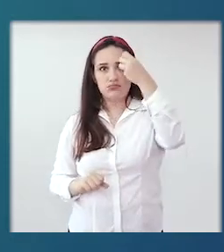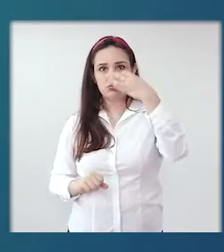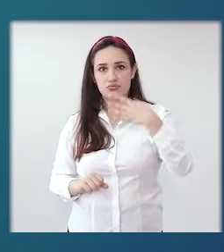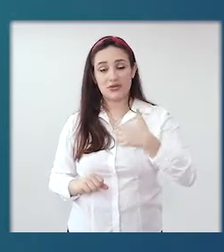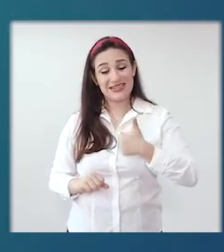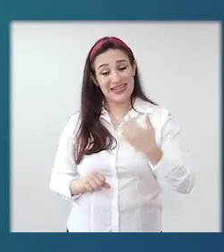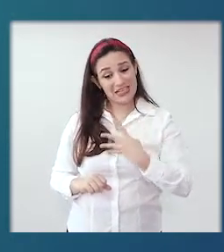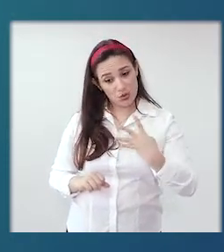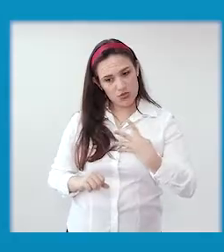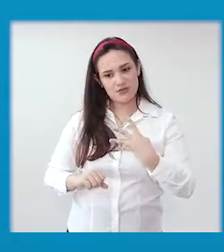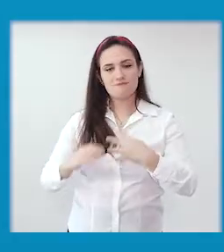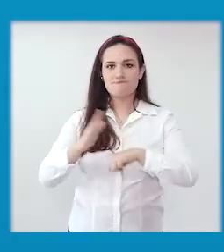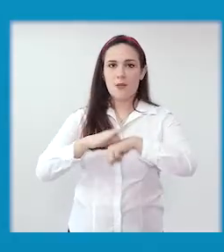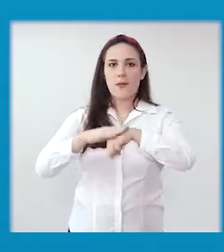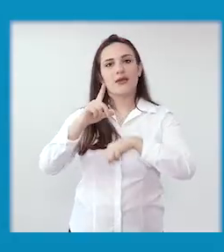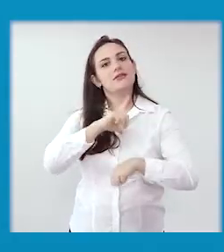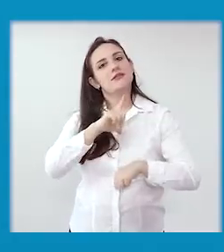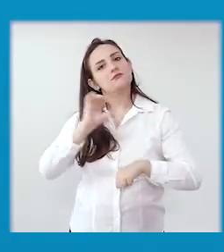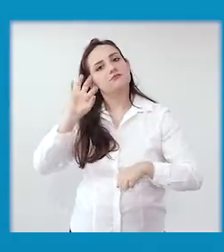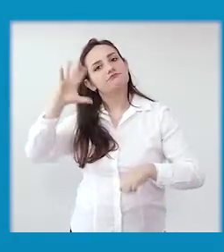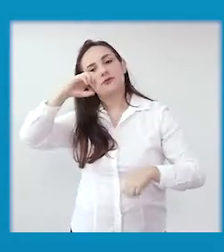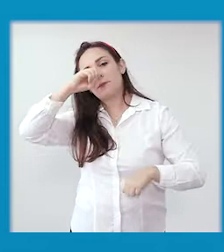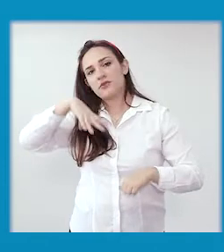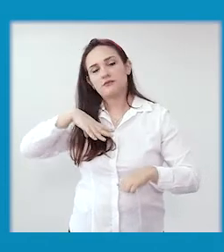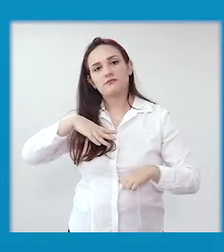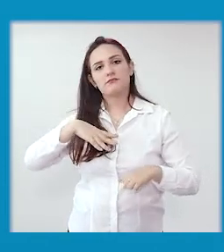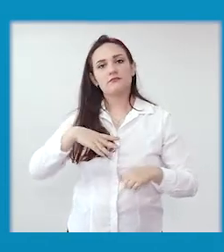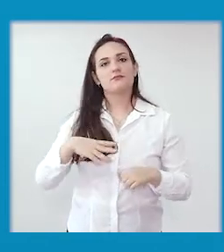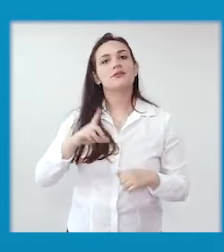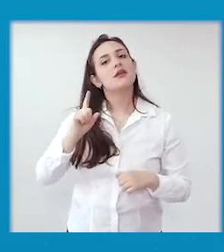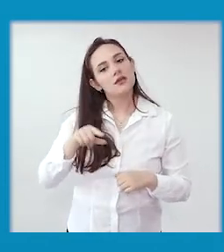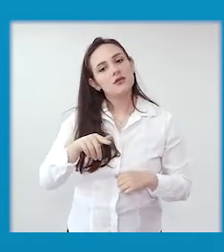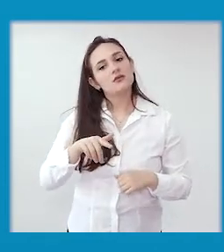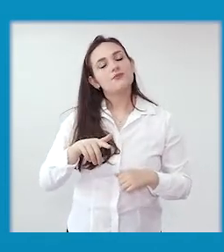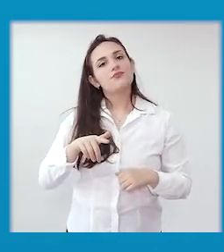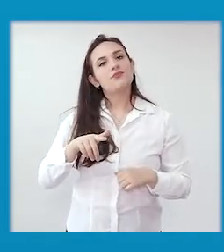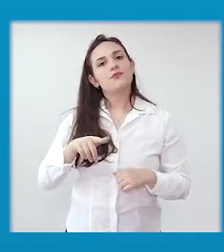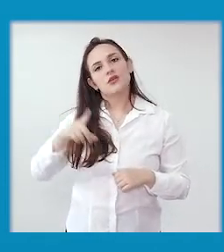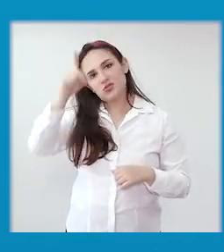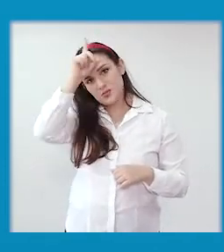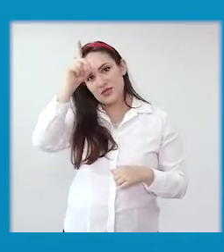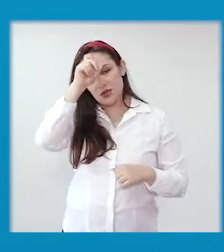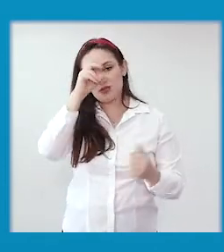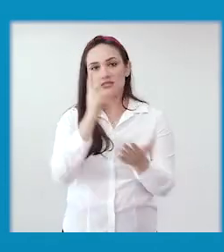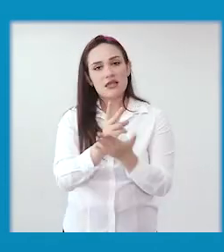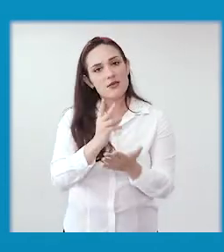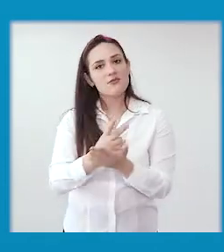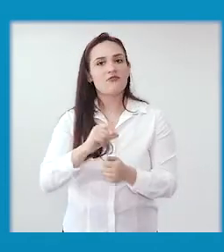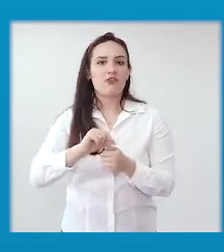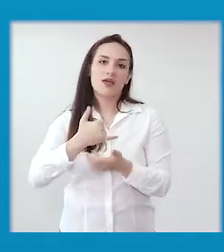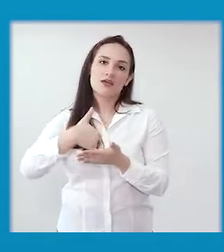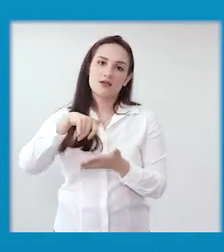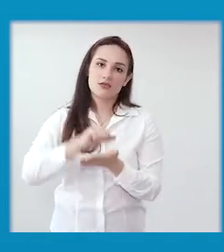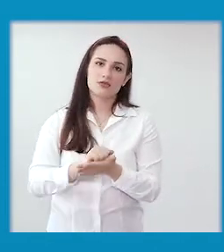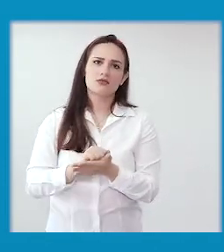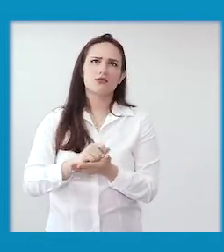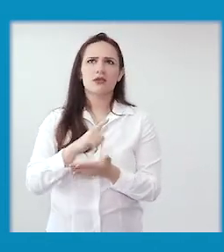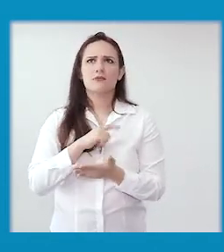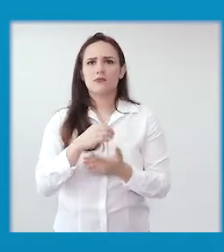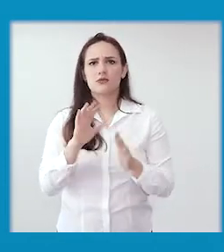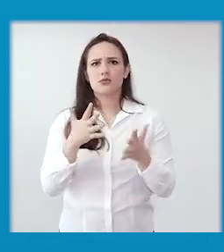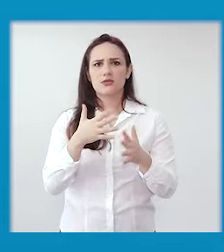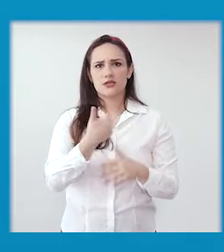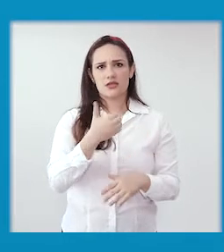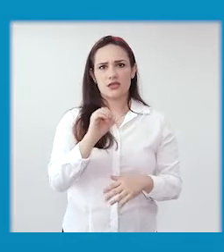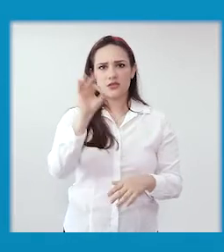de acidentes. O setor com maior número de notificações é o hospitalar, público e privado, com